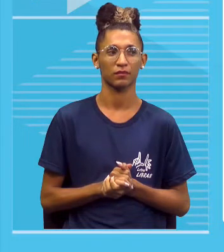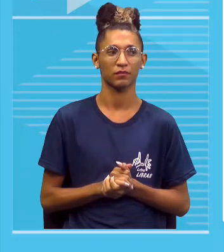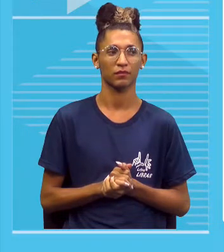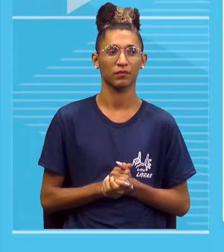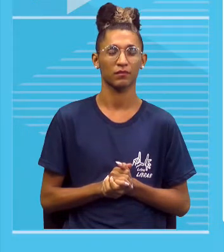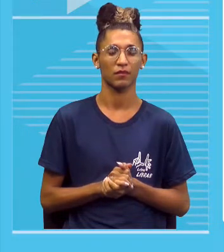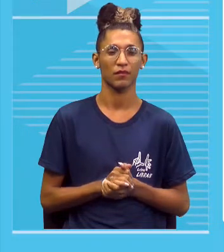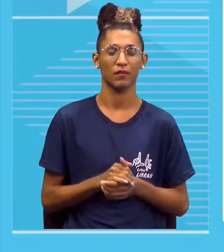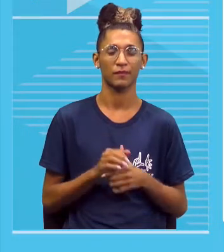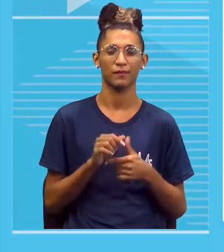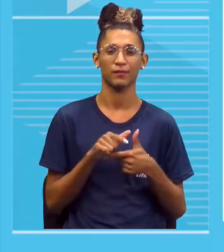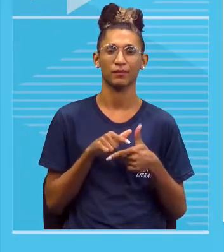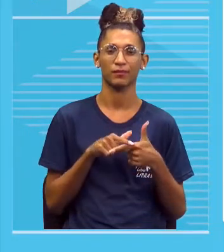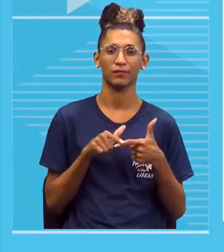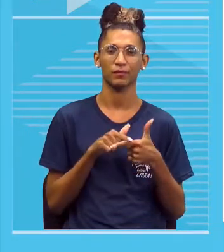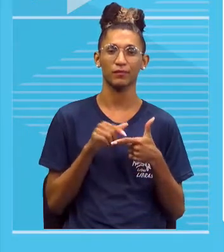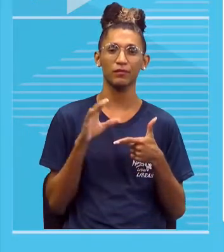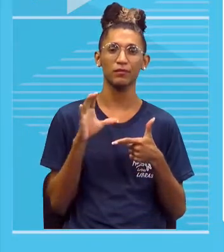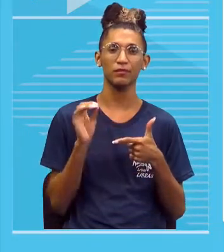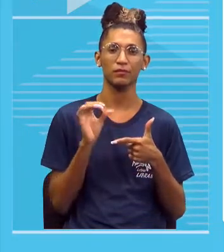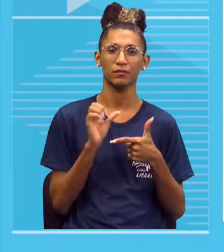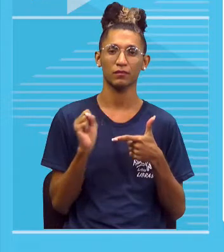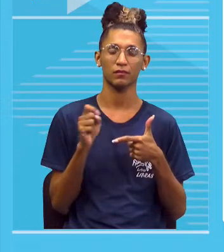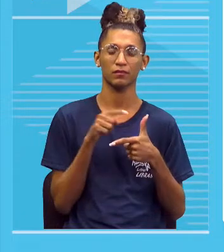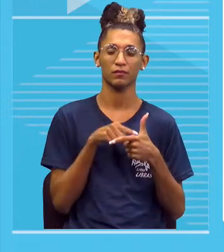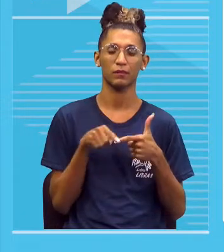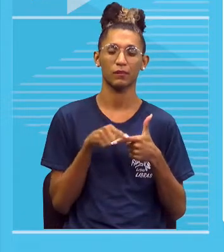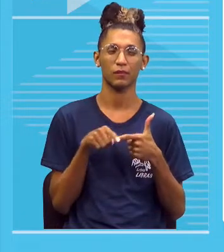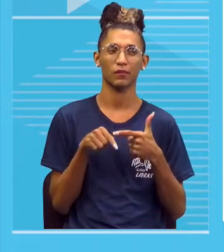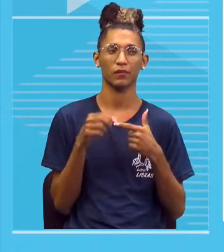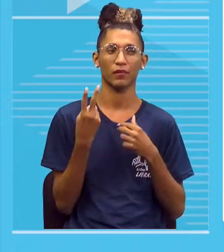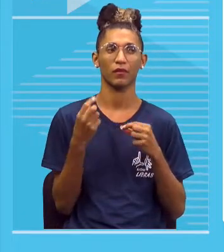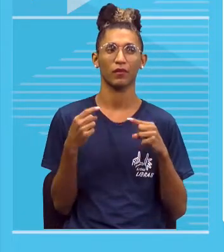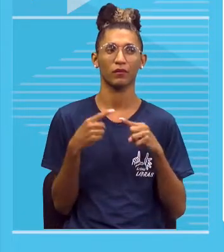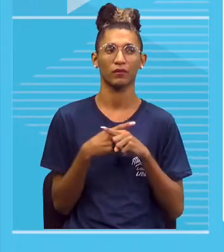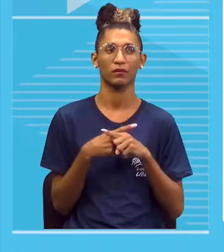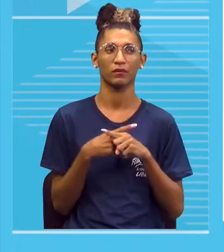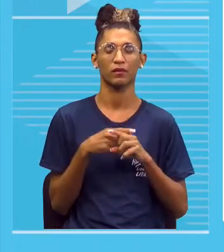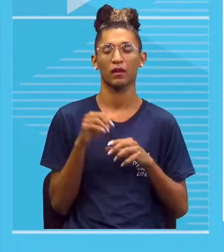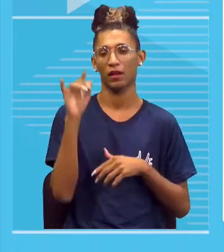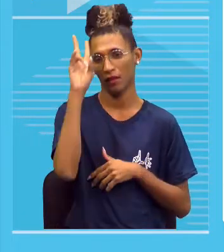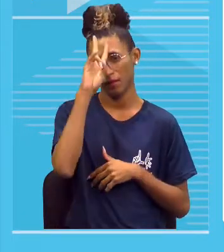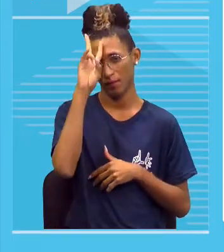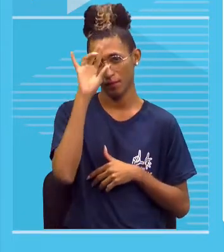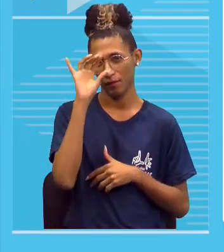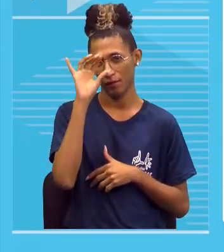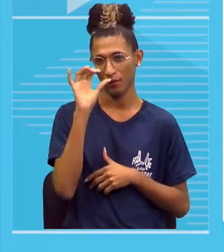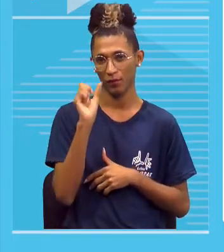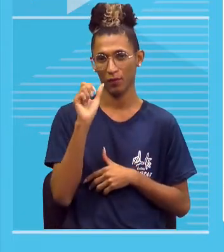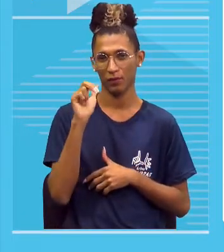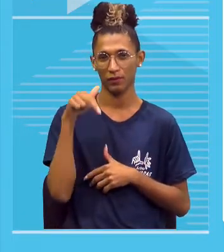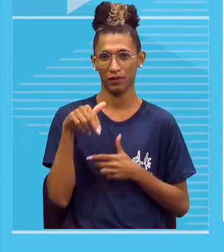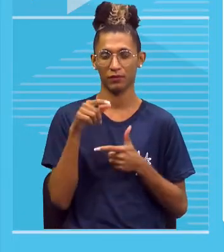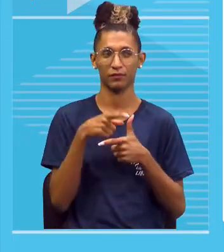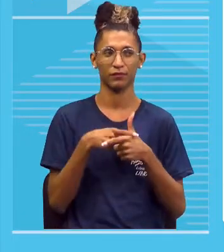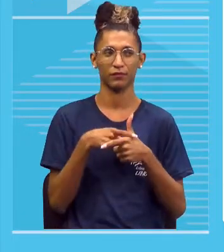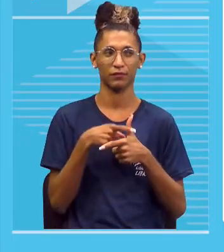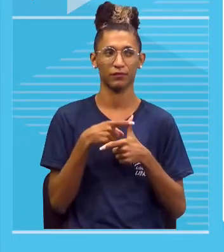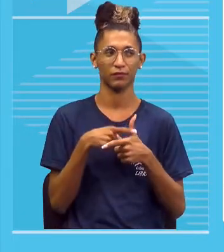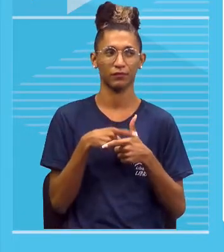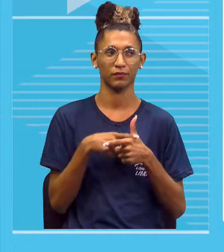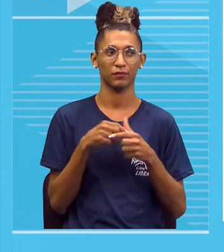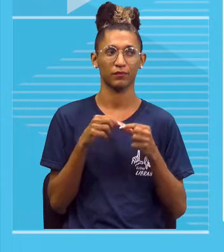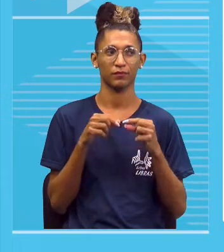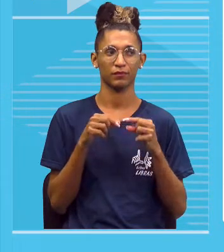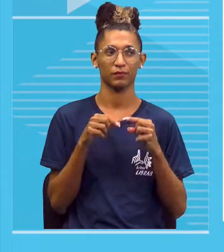Cadê cosseno de 2x Vamos colocar aqui só lembrando o seno de x que a questão me deu é